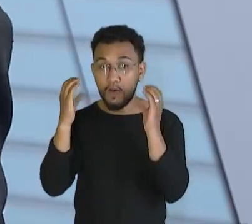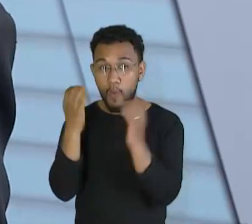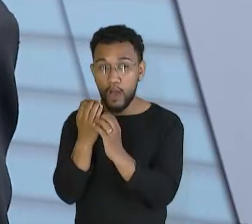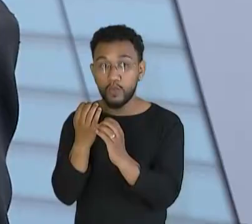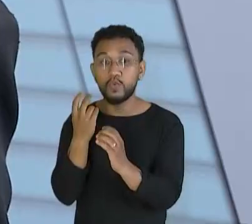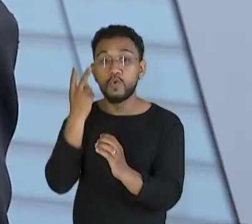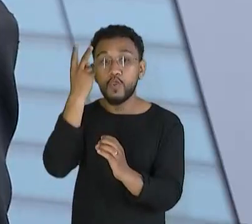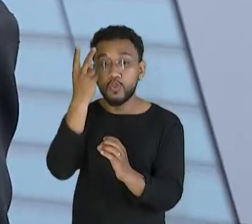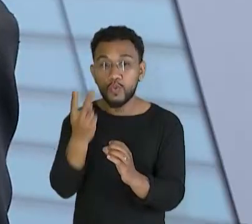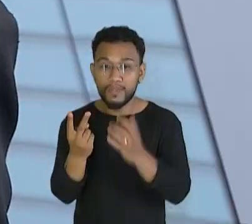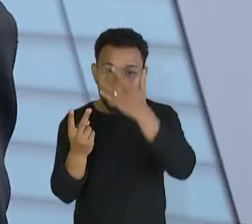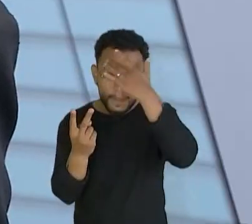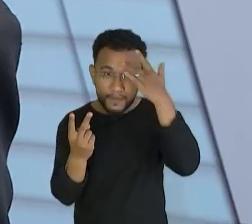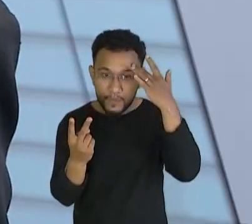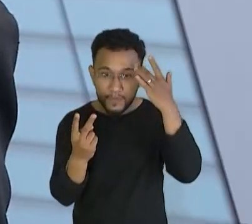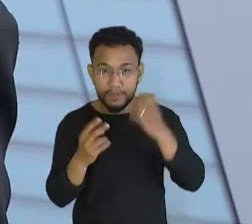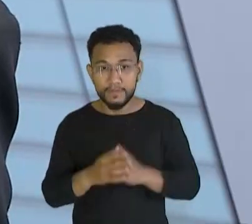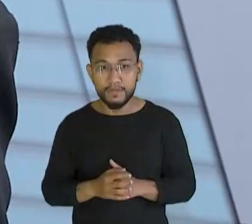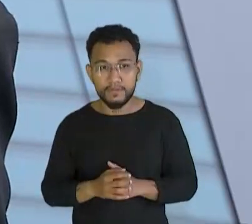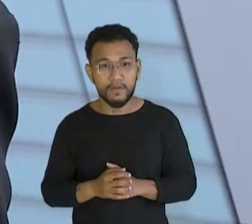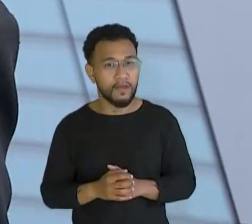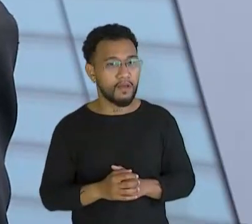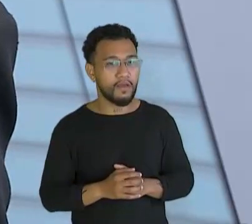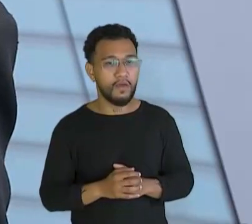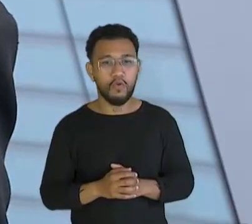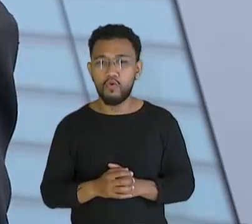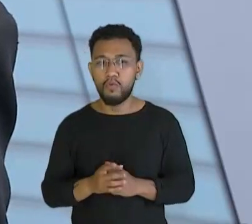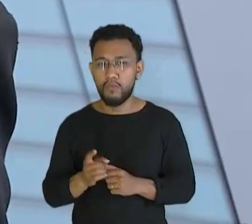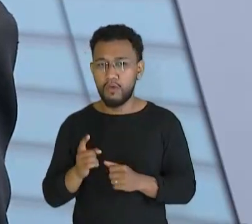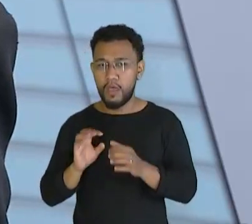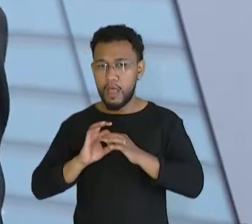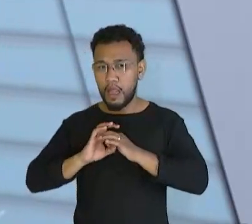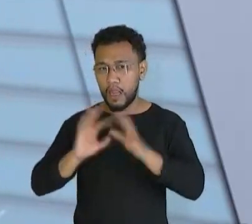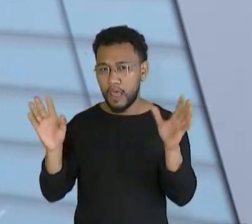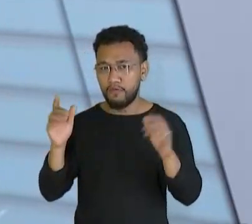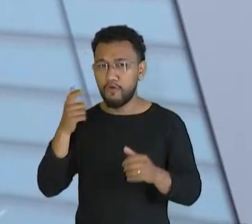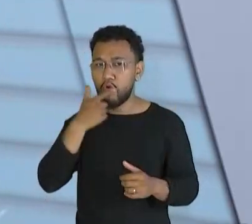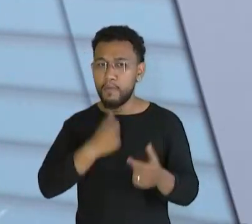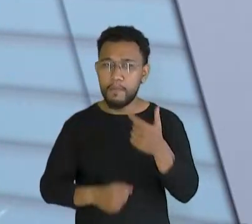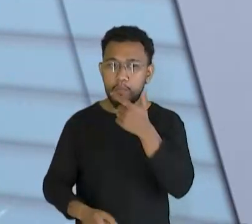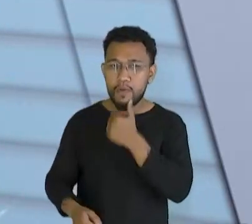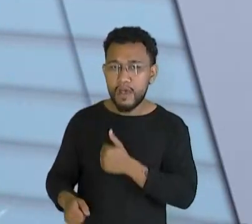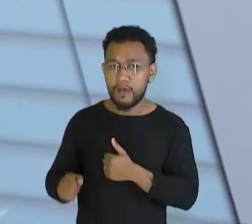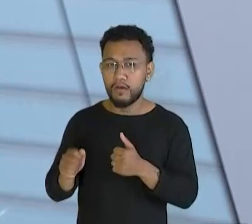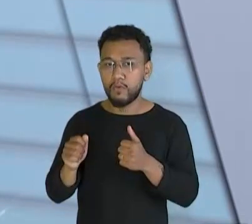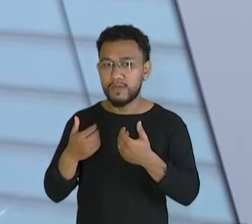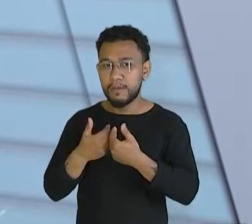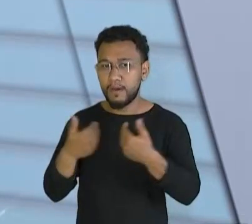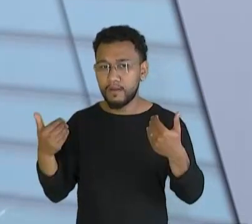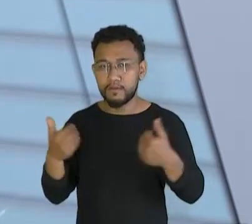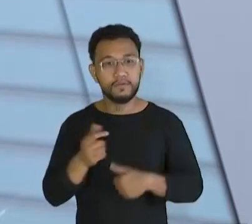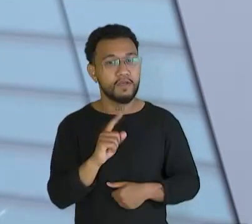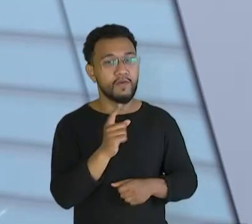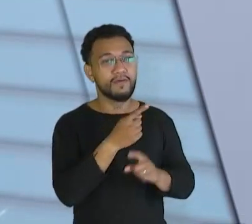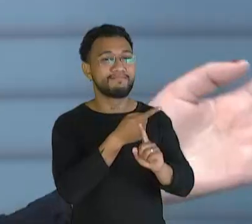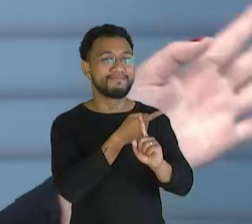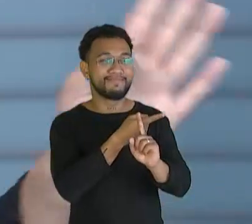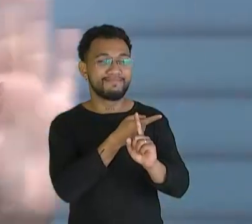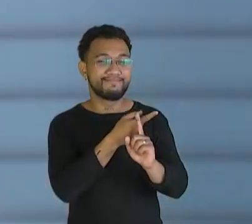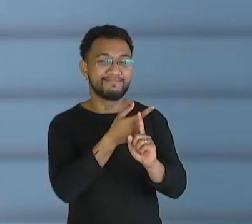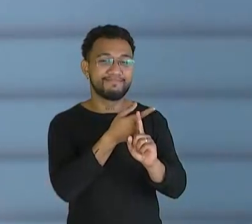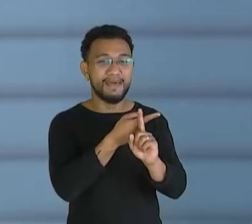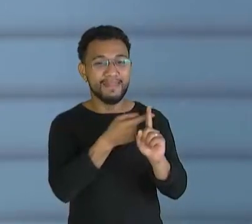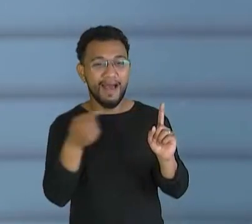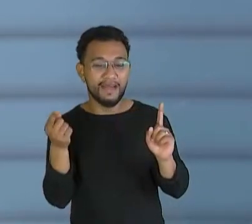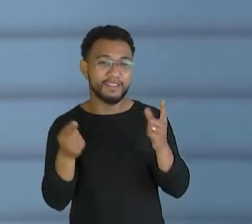Isso. É quartos unissex ou não? É dois homens? Não, são separados. Separados. Metade da casa é